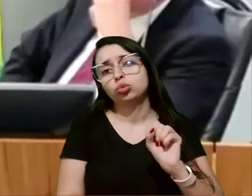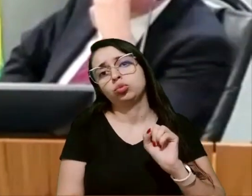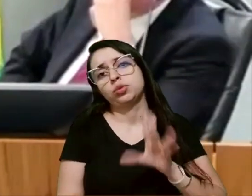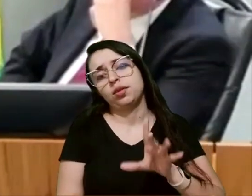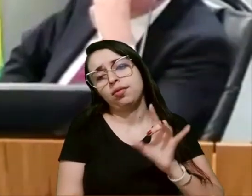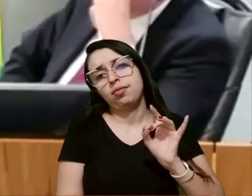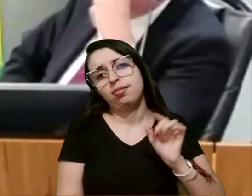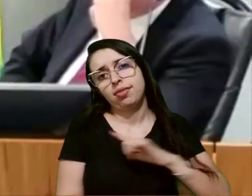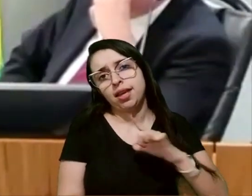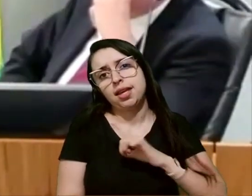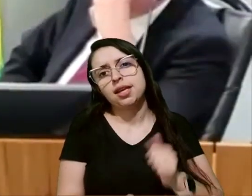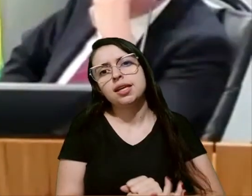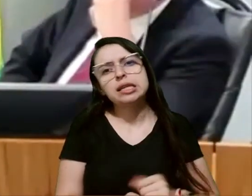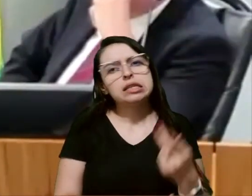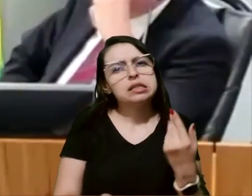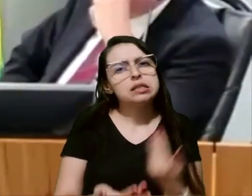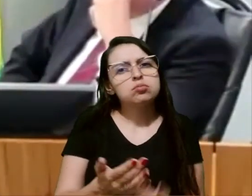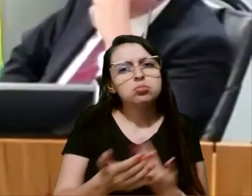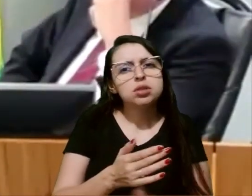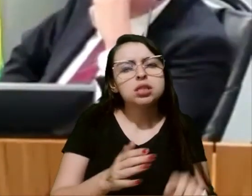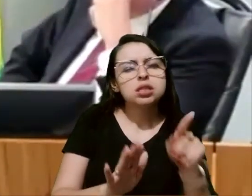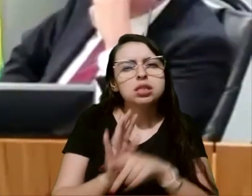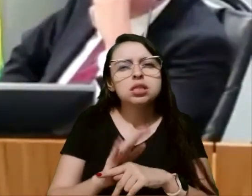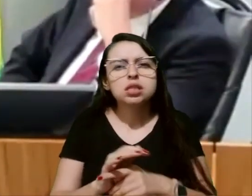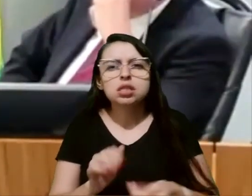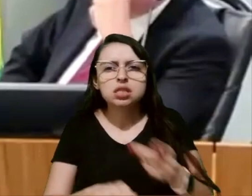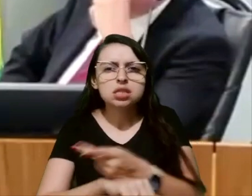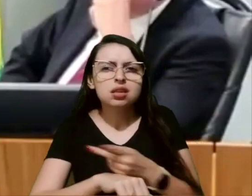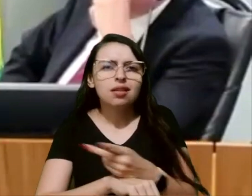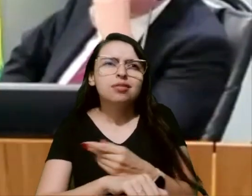inteiro. Nos Estados Unidos, saiu uma pesquisa também antiga,